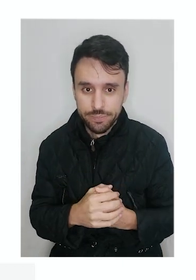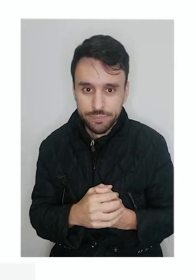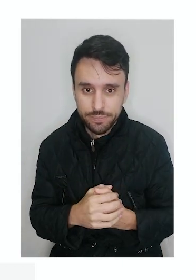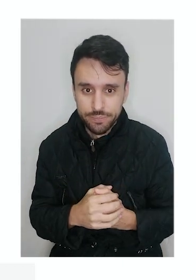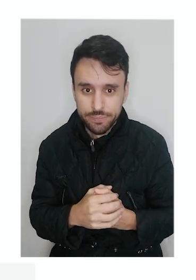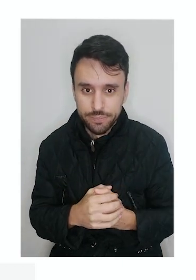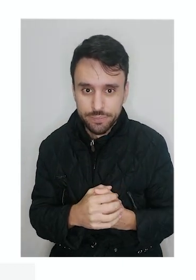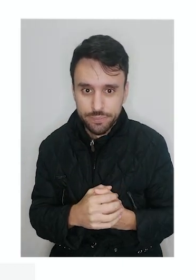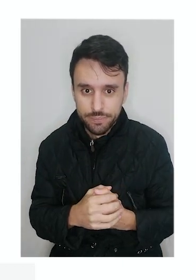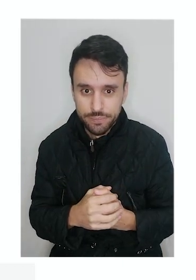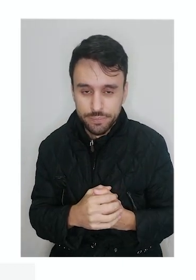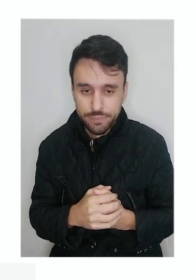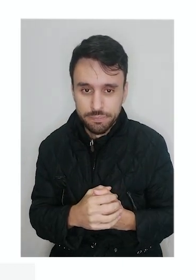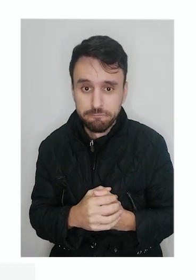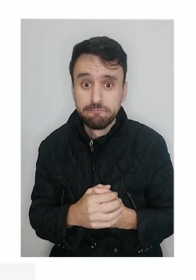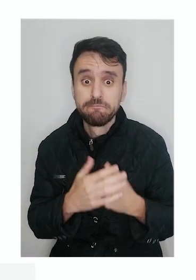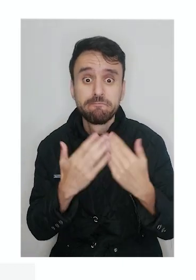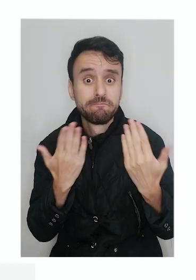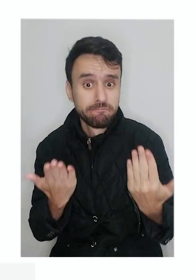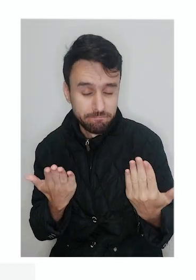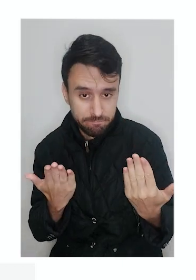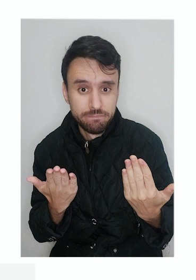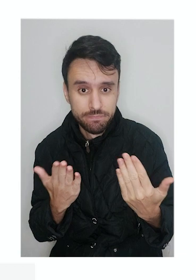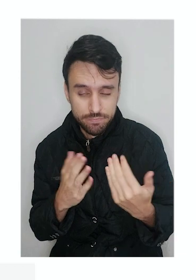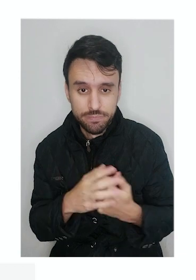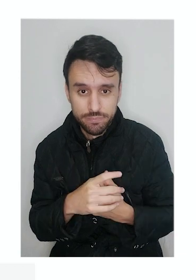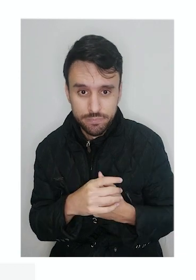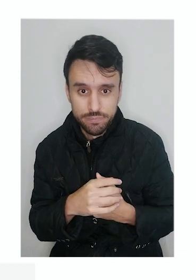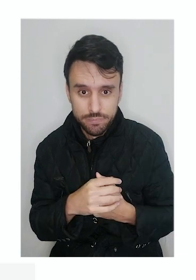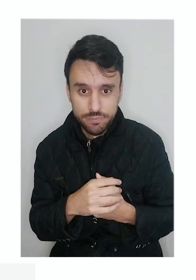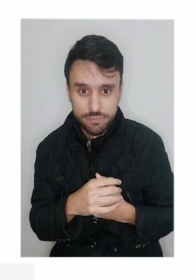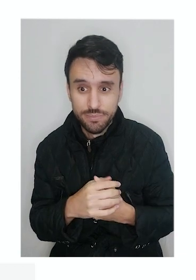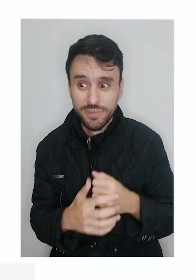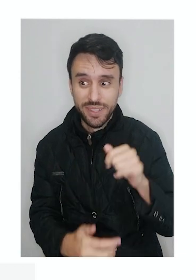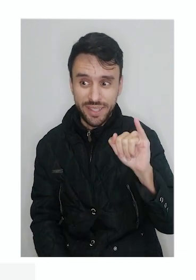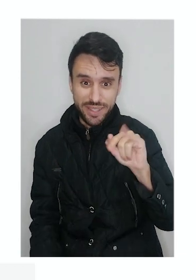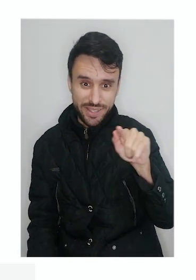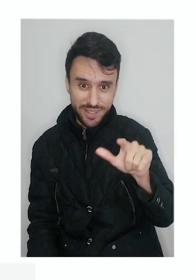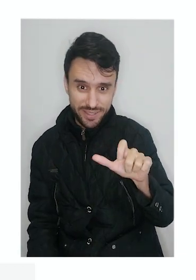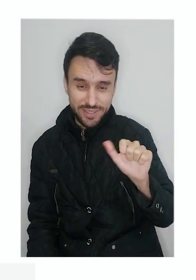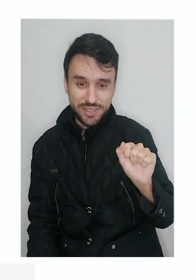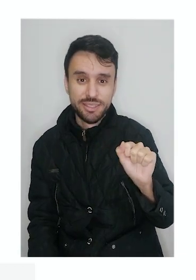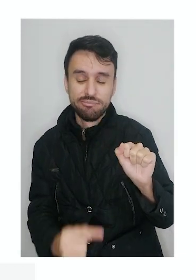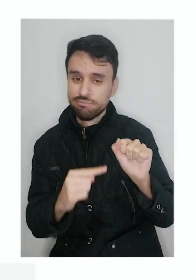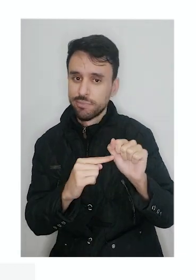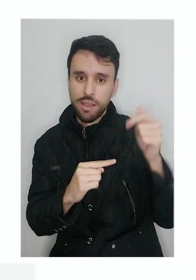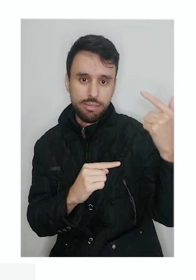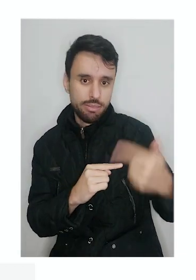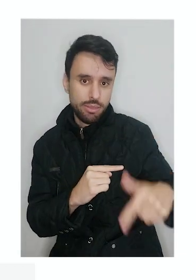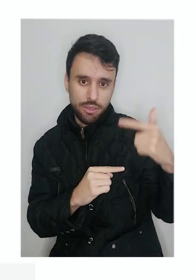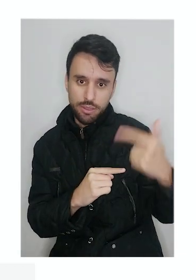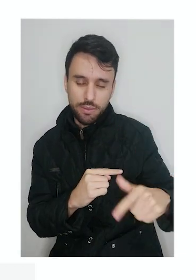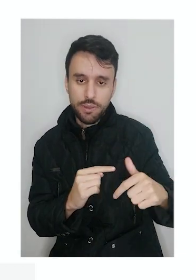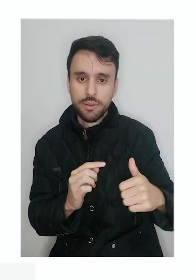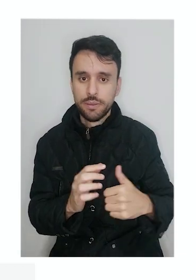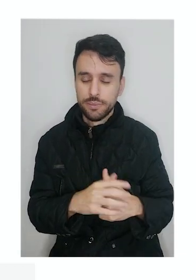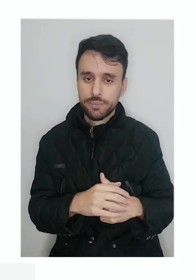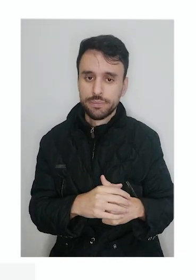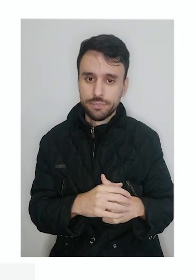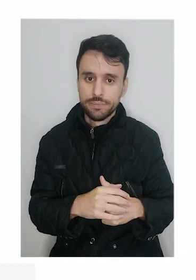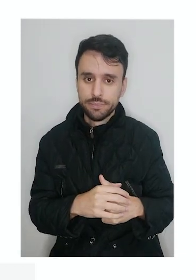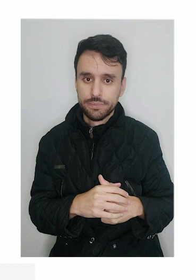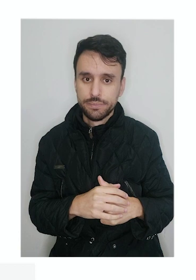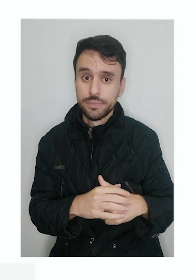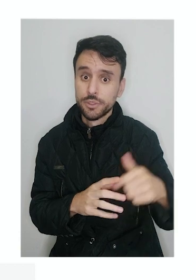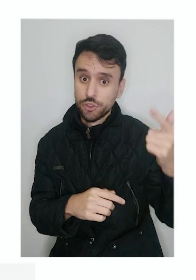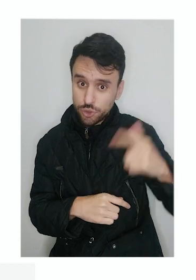lá. E não. É a Isa, não encontrei o termômetro. Calma, vamos